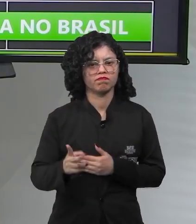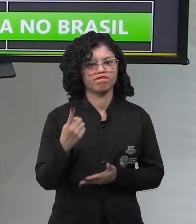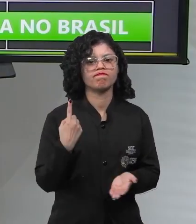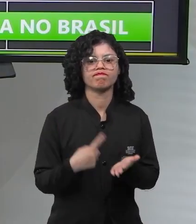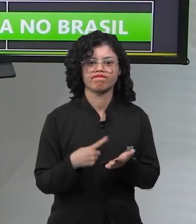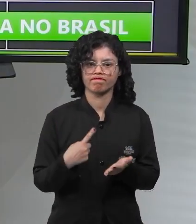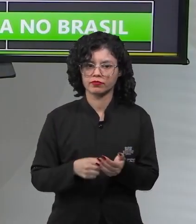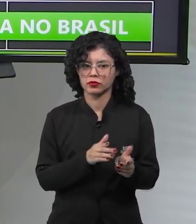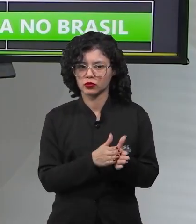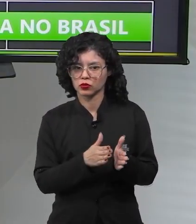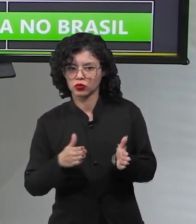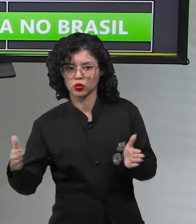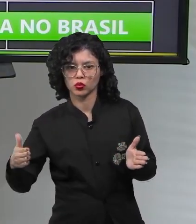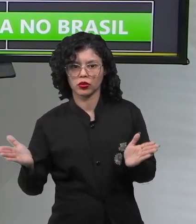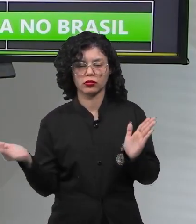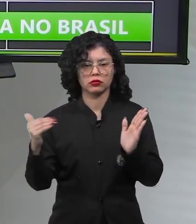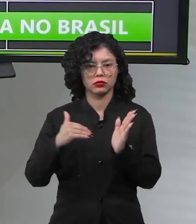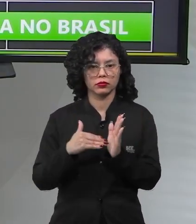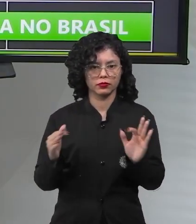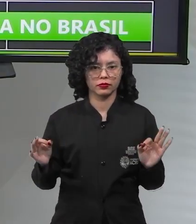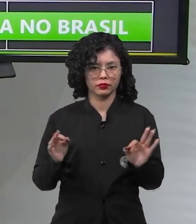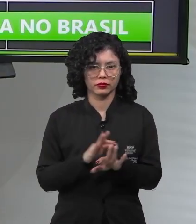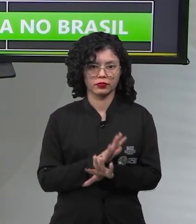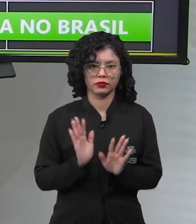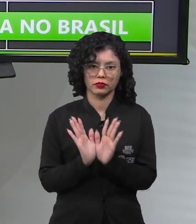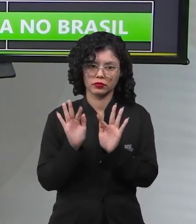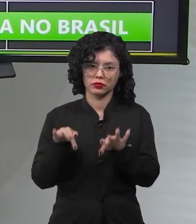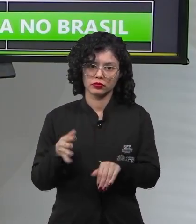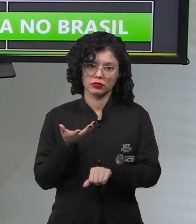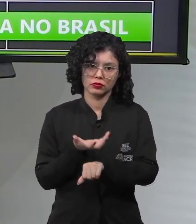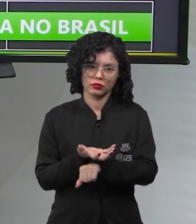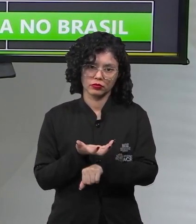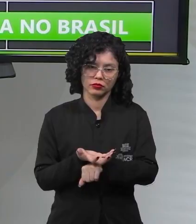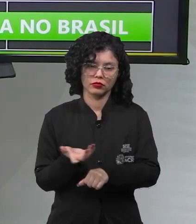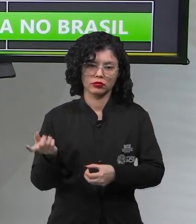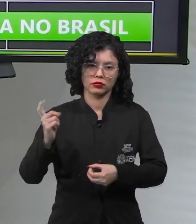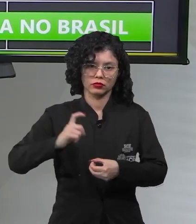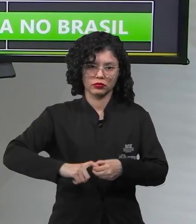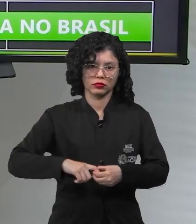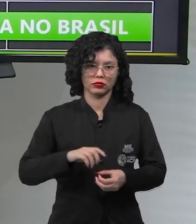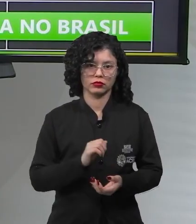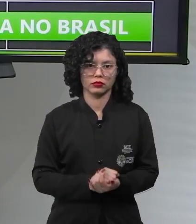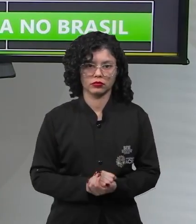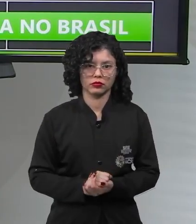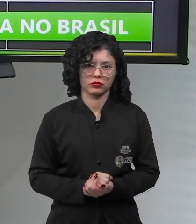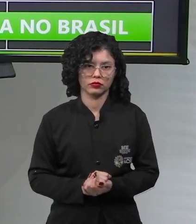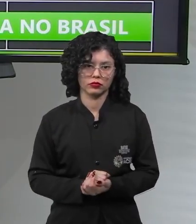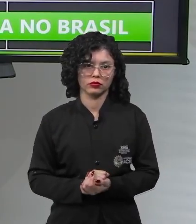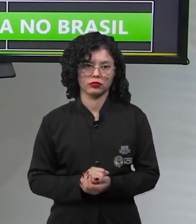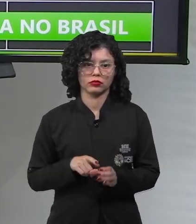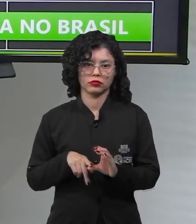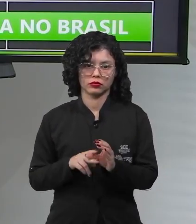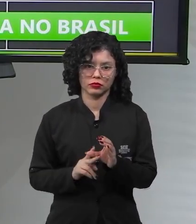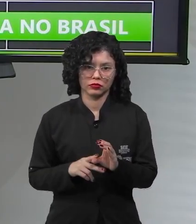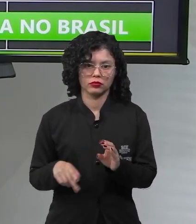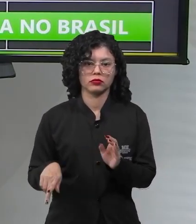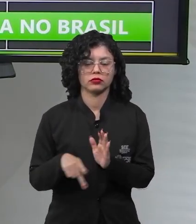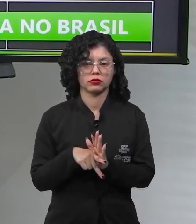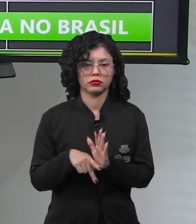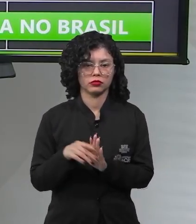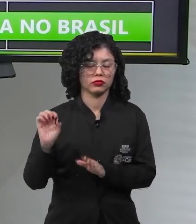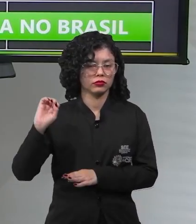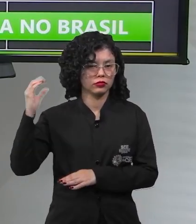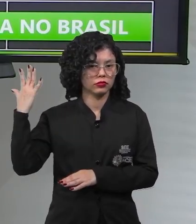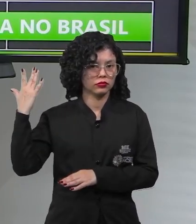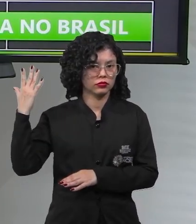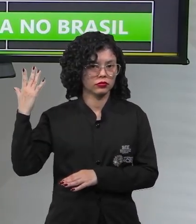considerável, até que a disciplina retornou para o currículo, e isso